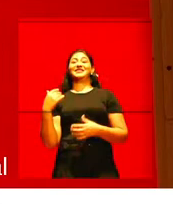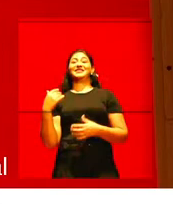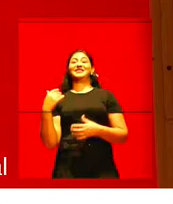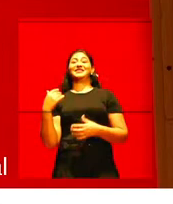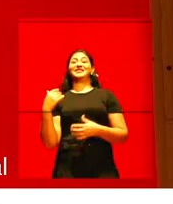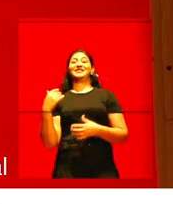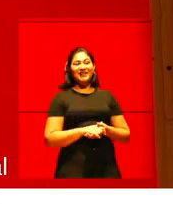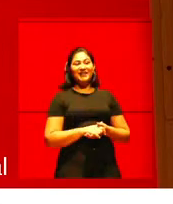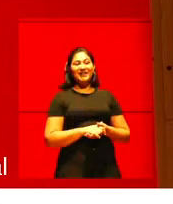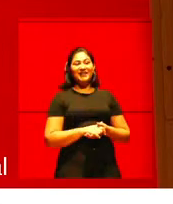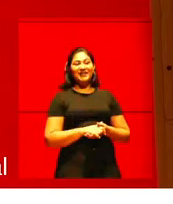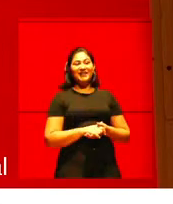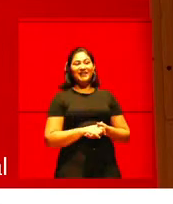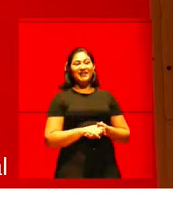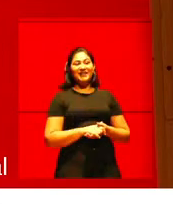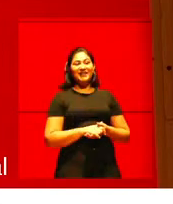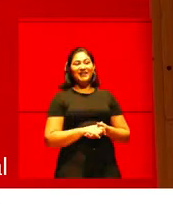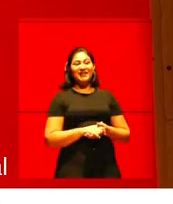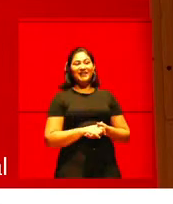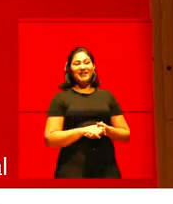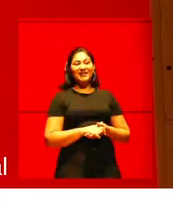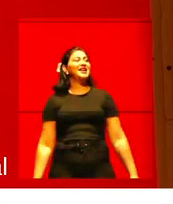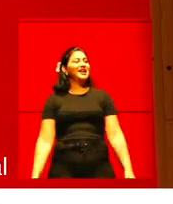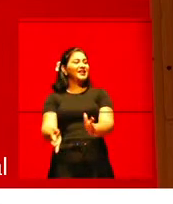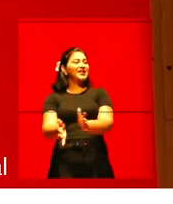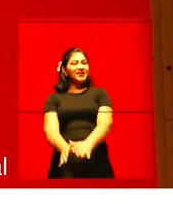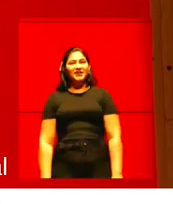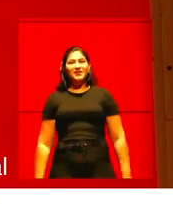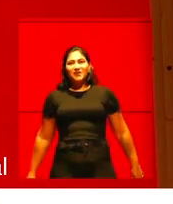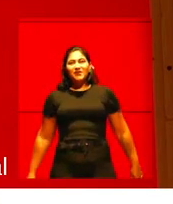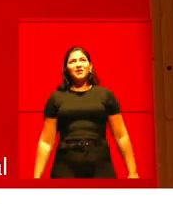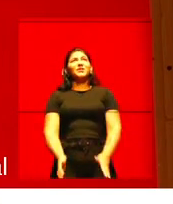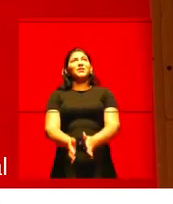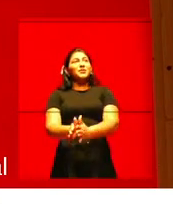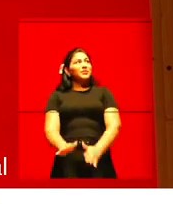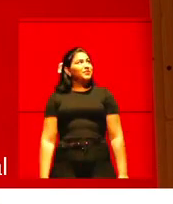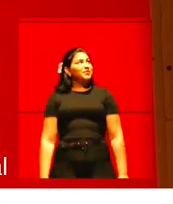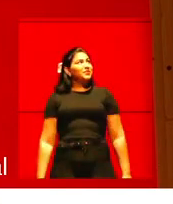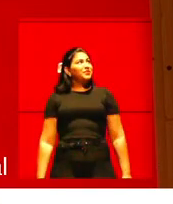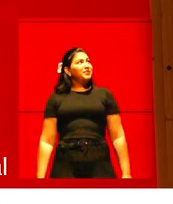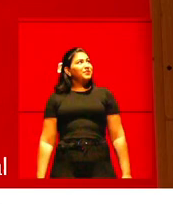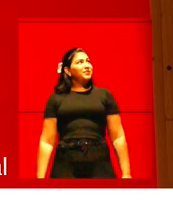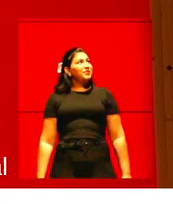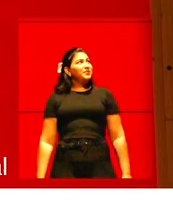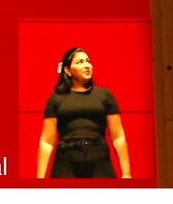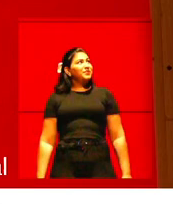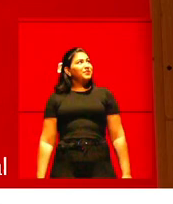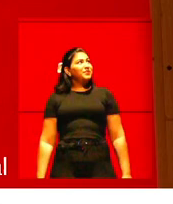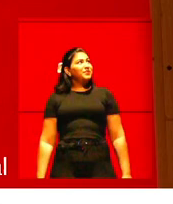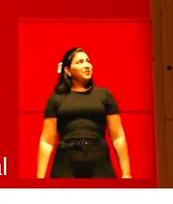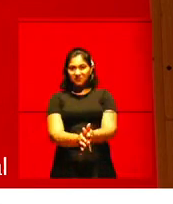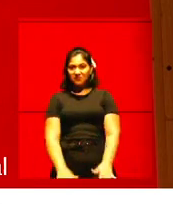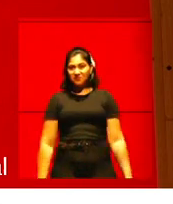Todo mundo em pé, bora. Os que estão chegando agora também lá atrás.